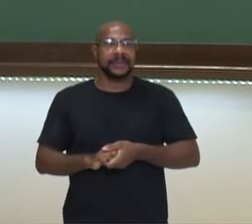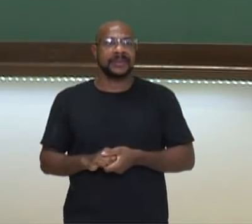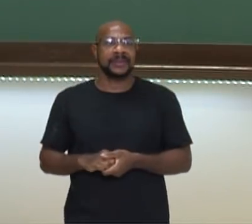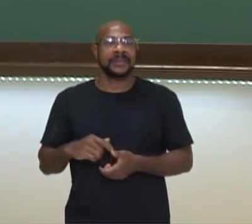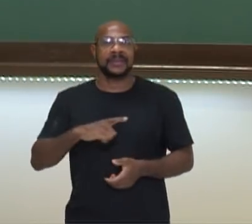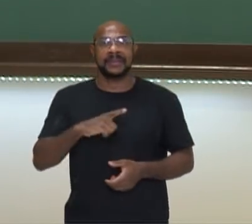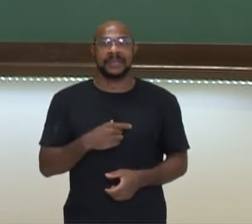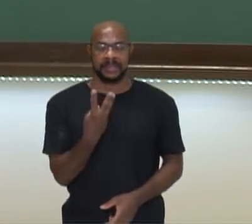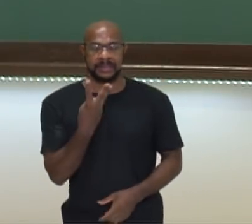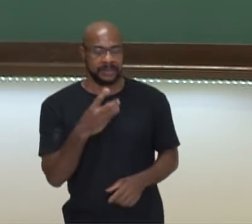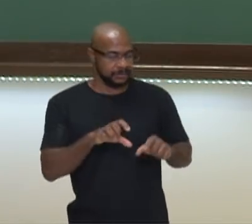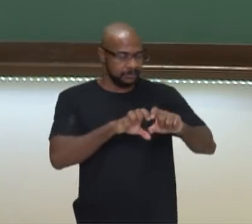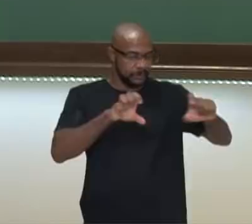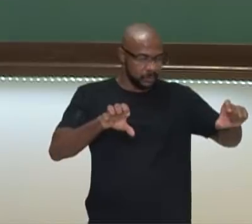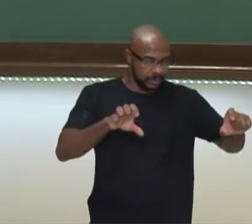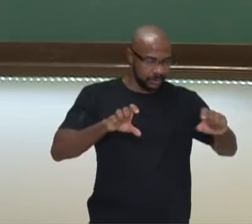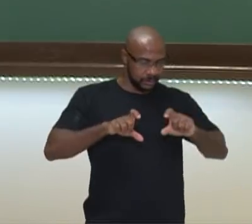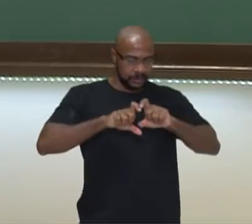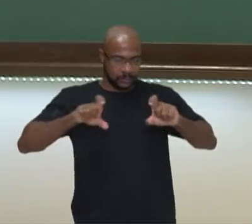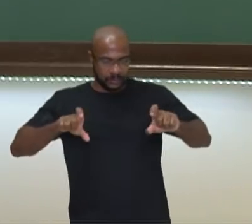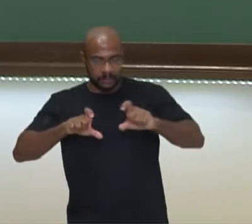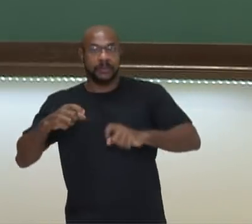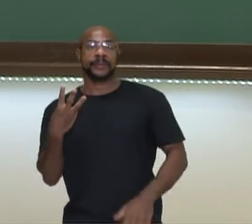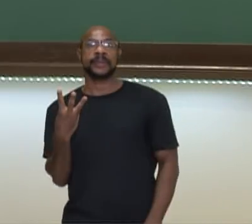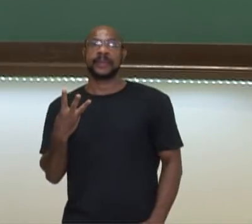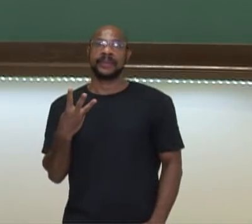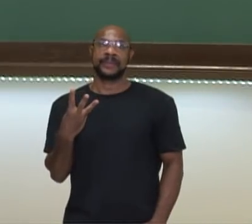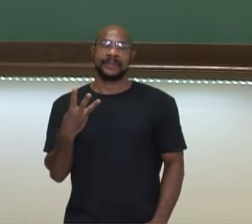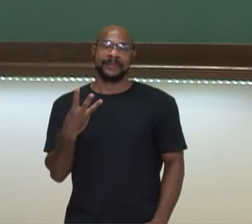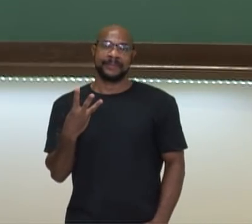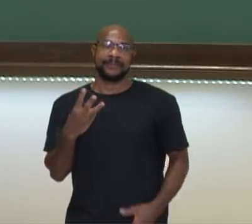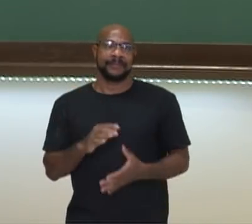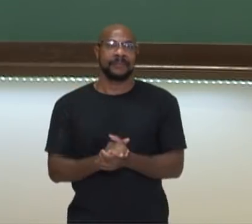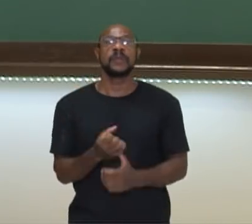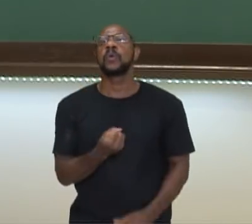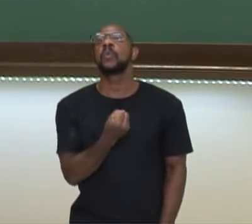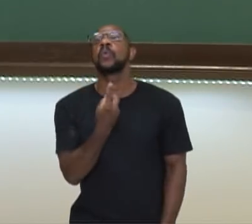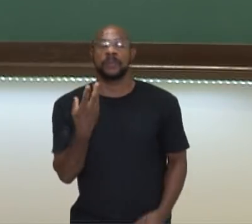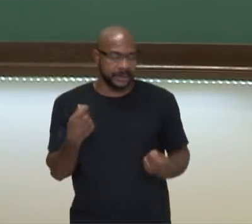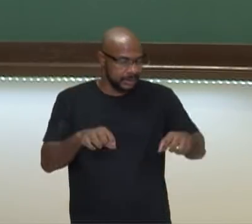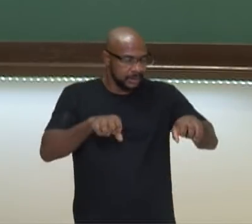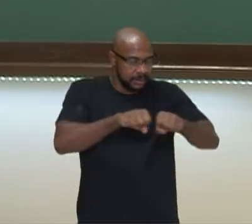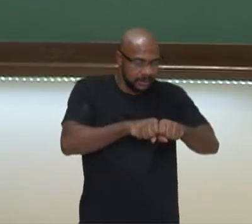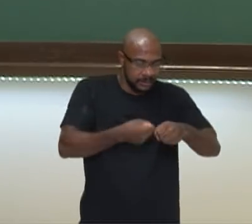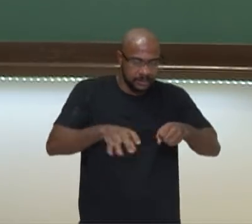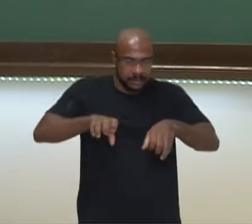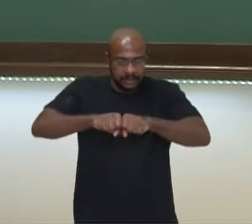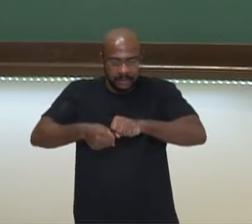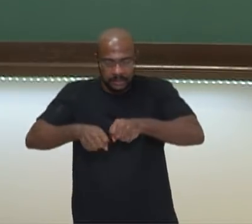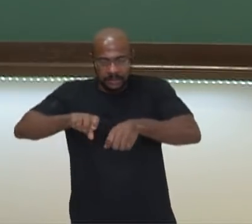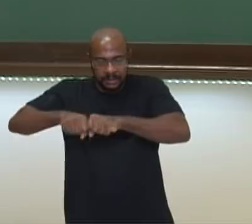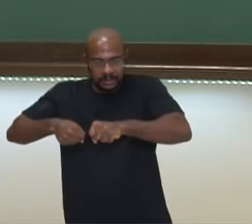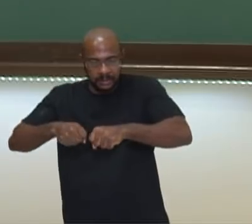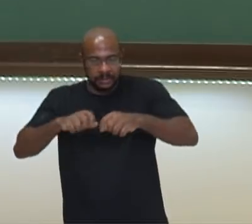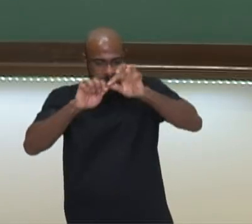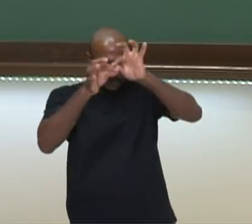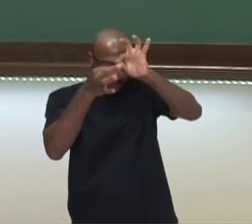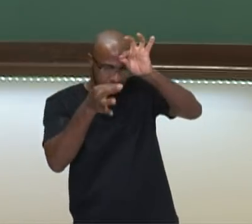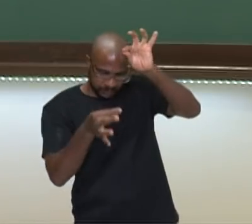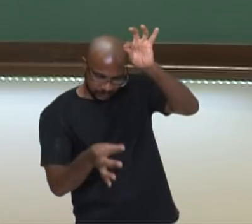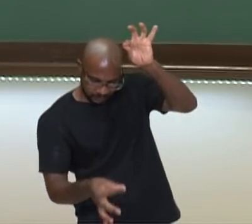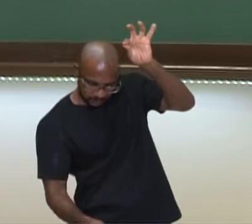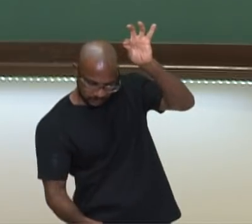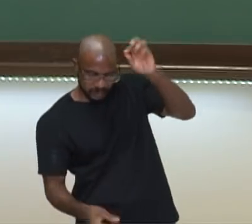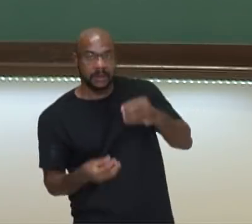aqueles 3 pedaços de corda, ele vai emendar essas cordas. E quanto de corda vai dar? Vamos somar os 3 valores e diminuir dos